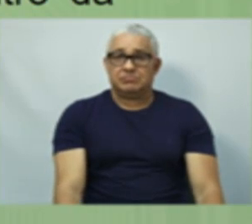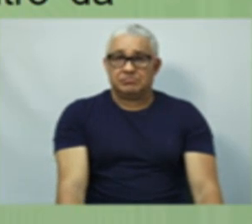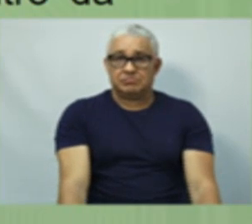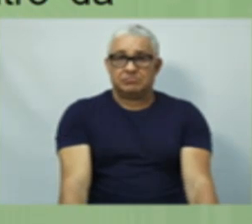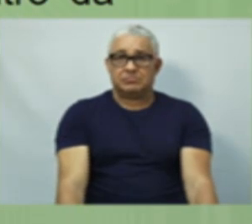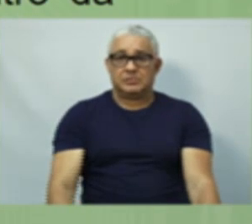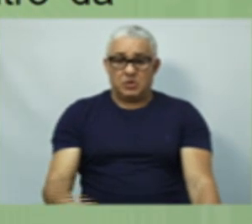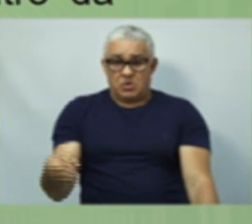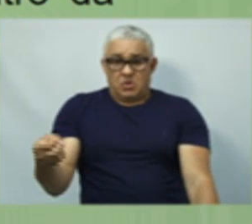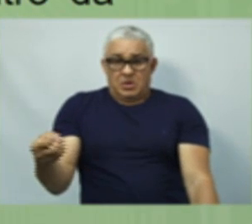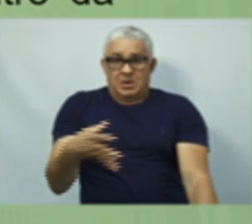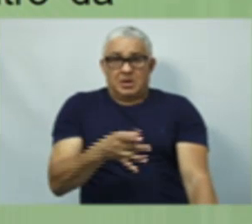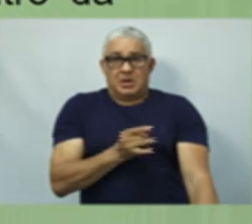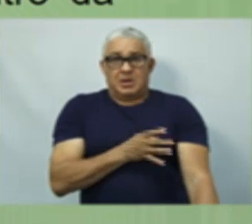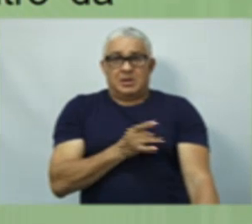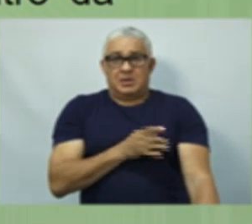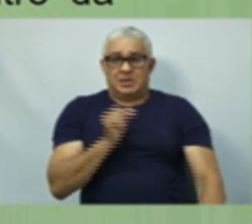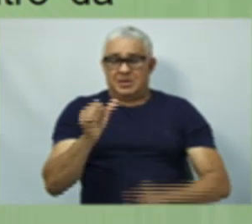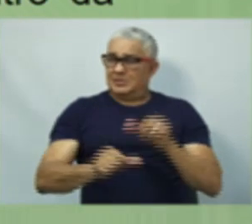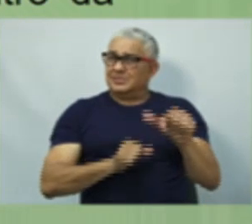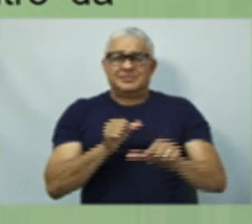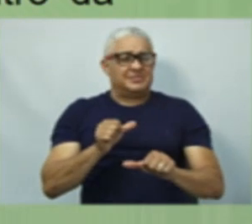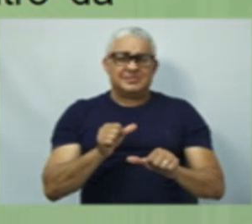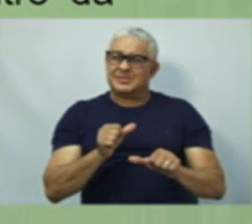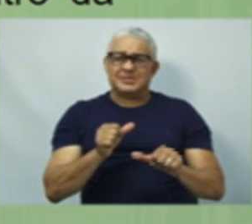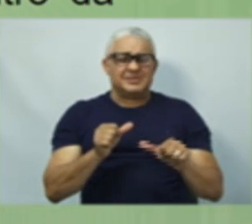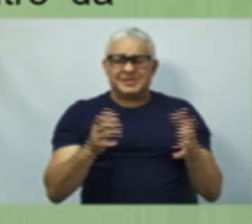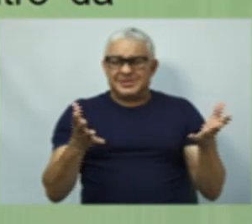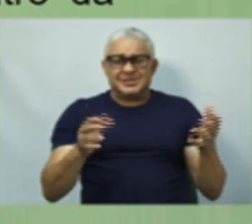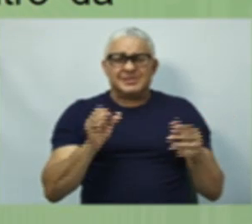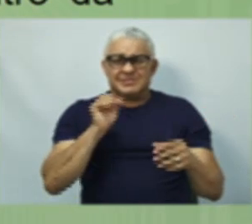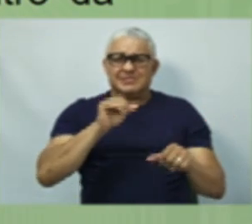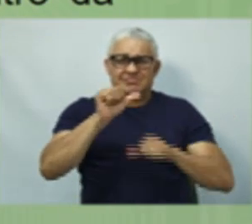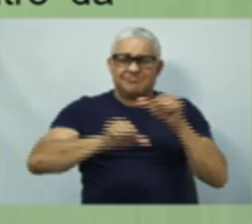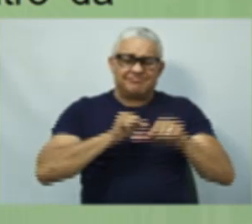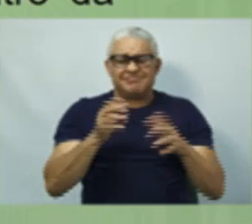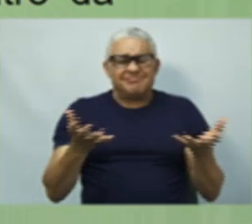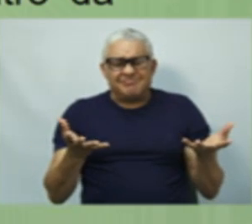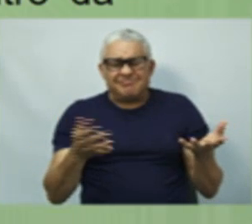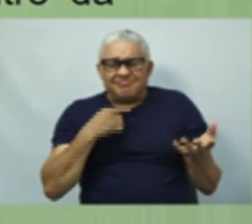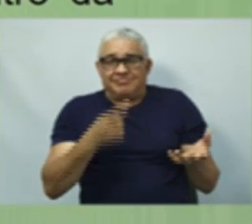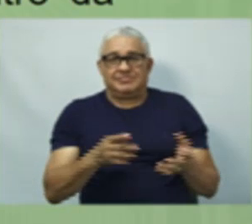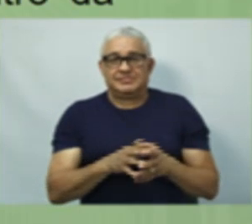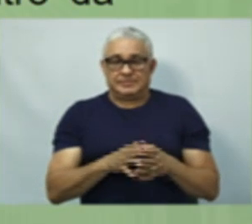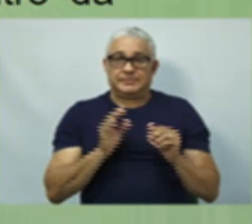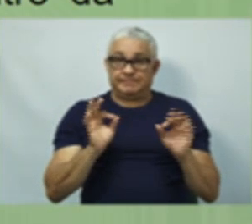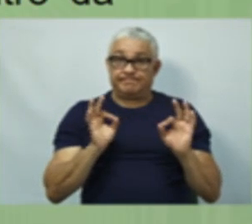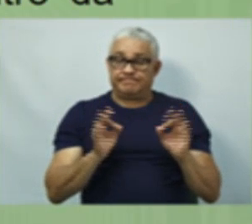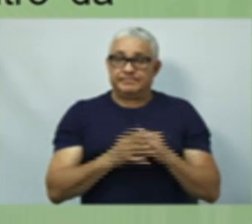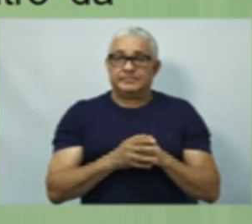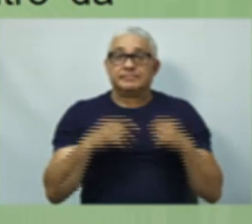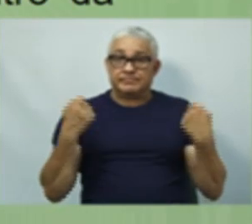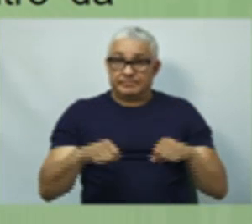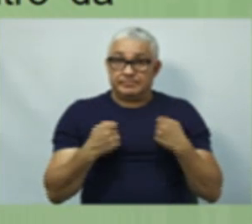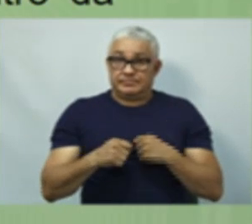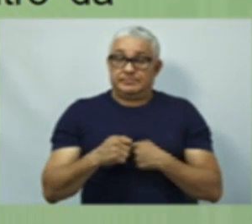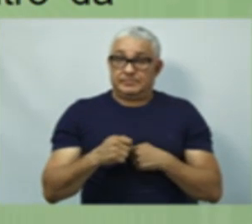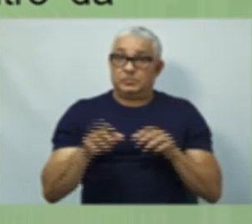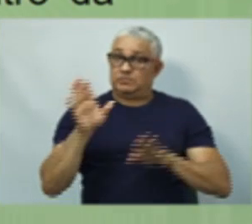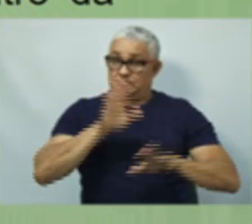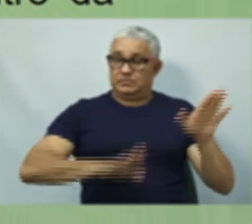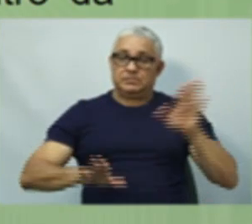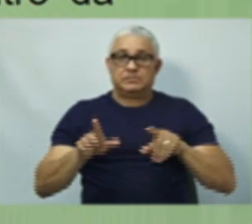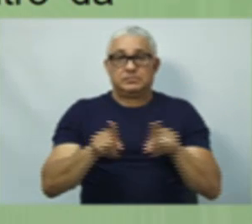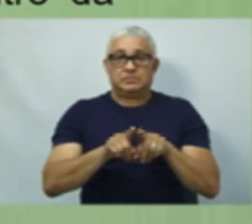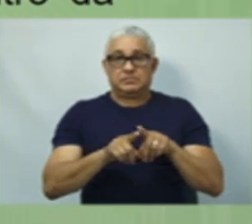do novo, o medo da mudança. Ah, não, do jeito que está indo, tá certo. Então, a gente precisa tomar cuidado aí.